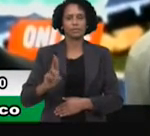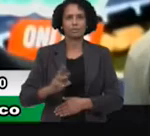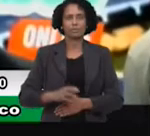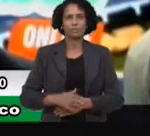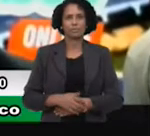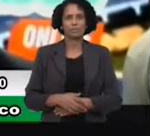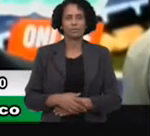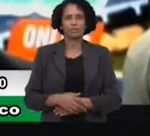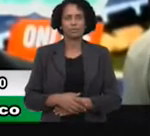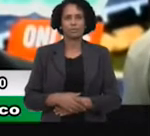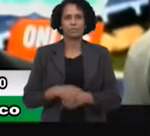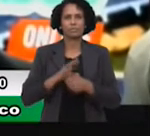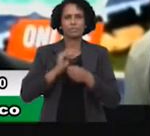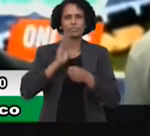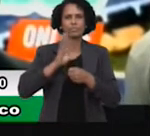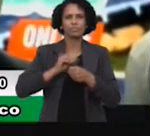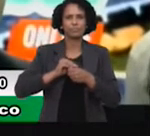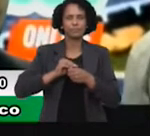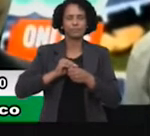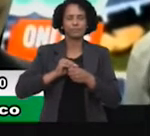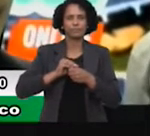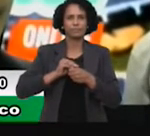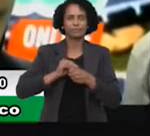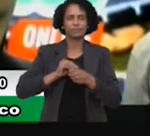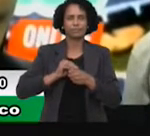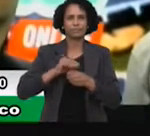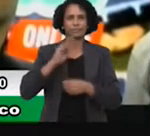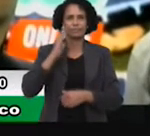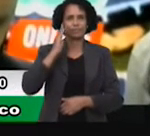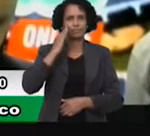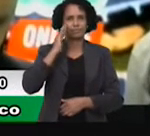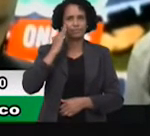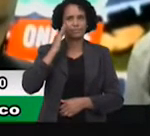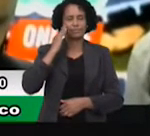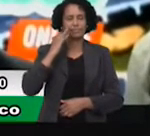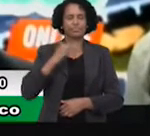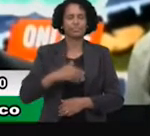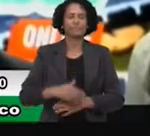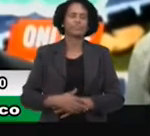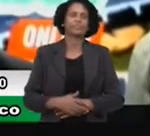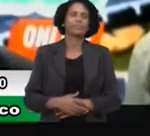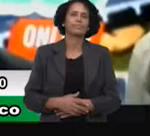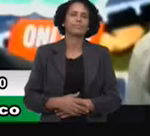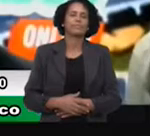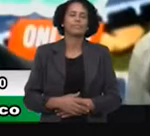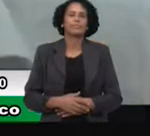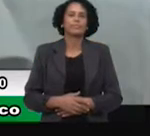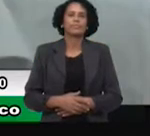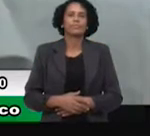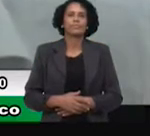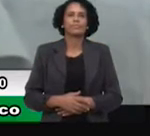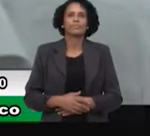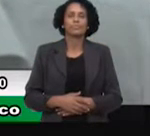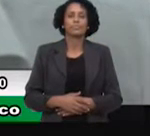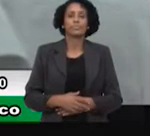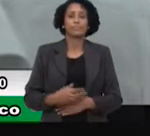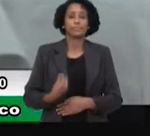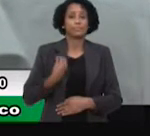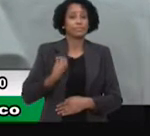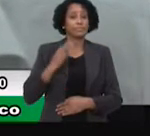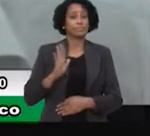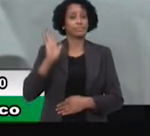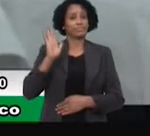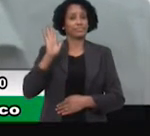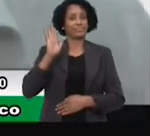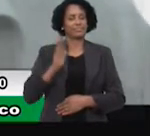Está fechado o microfone do senhor, mas eu entendi. Está da presença do senhor. Nobre vereador Jair Assaf. Dá um presente.